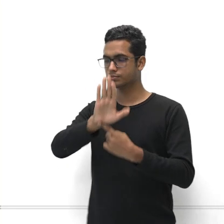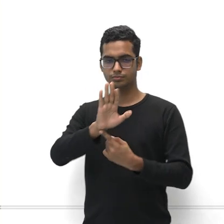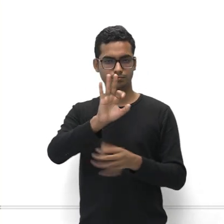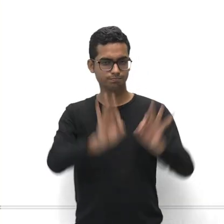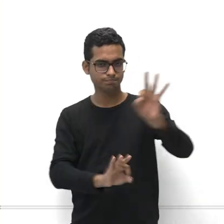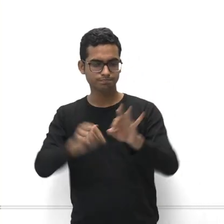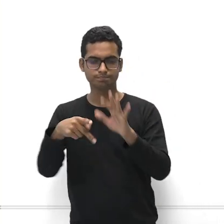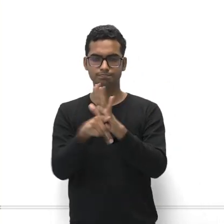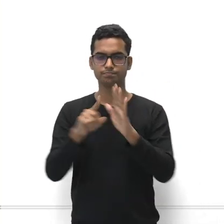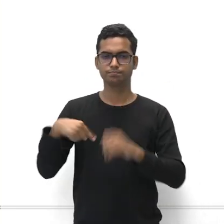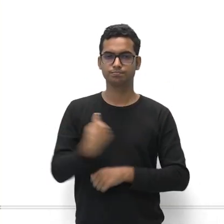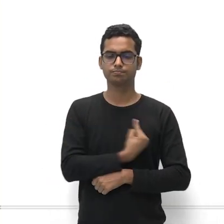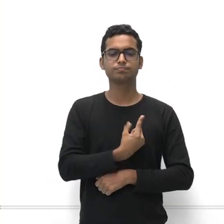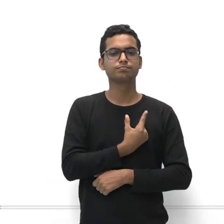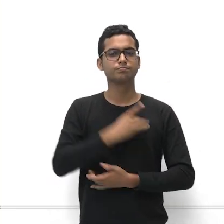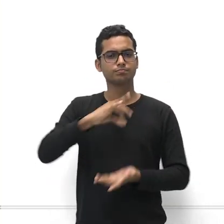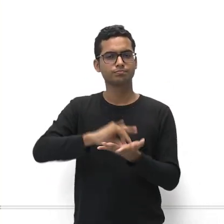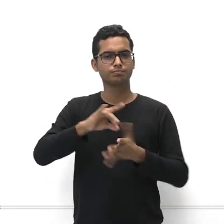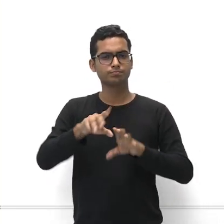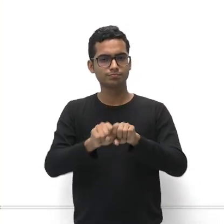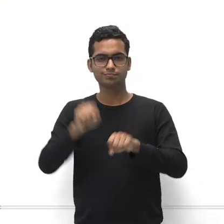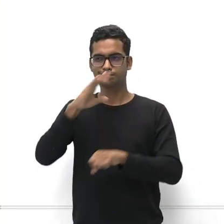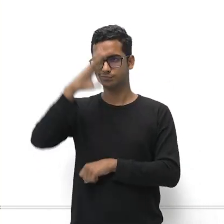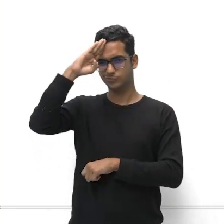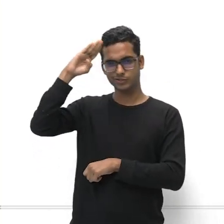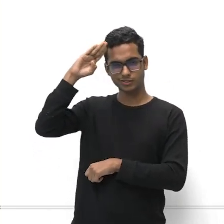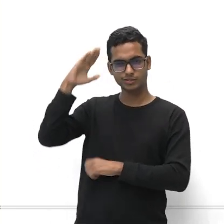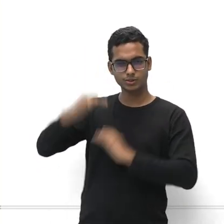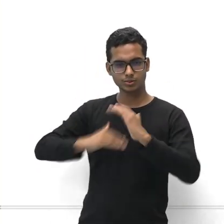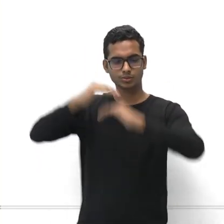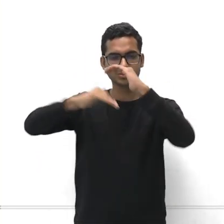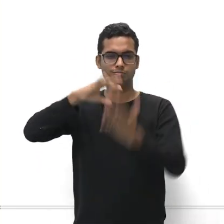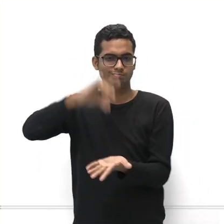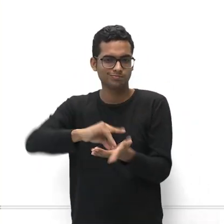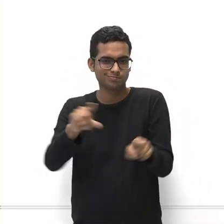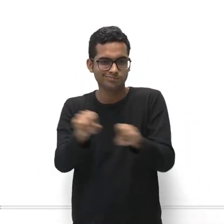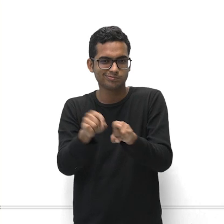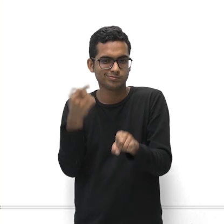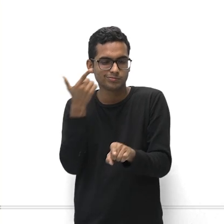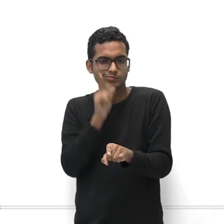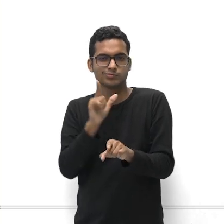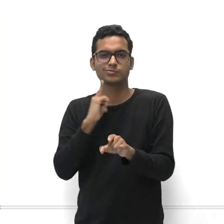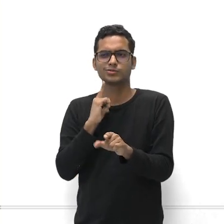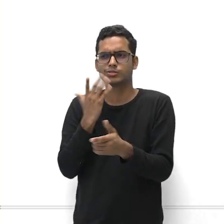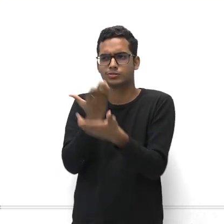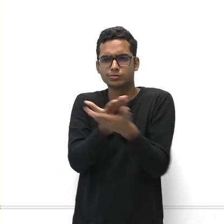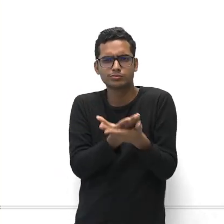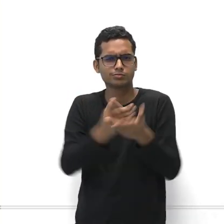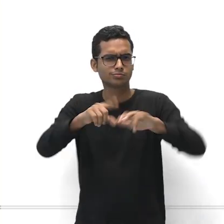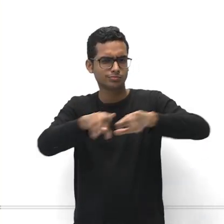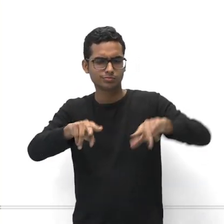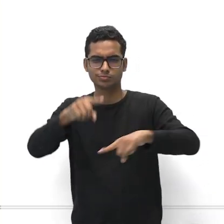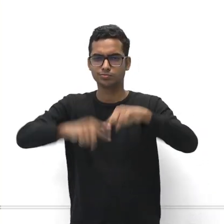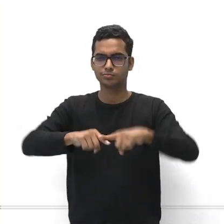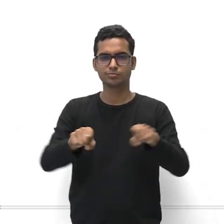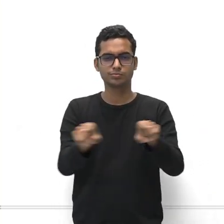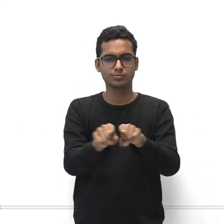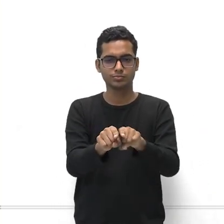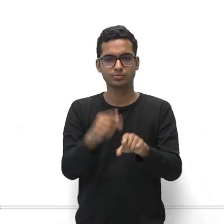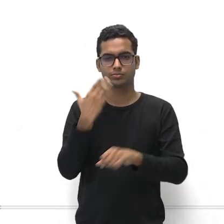formação acadêmica, nós vamos evoluindo aí para construções mais complexas. Então, primeiro quadrilátero aqui que nós